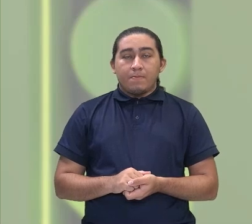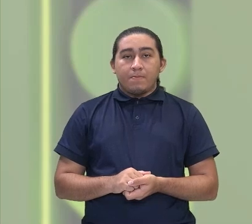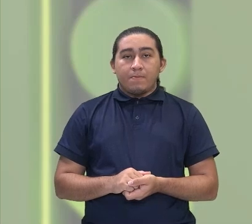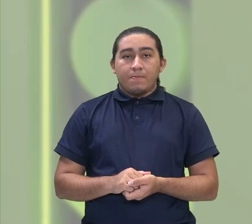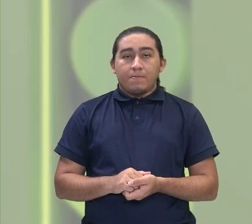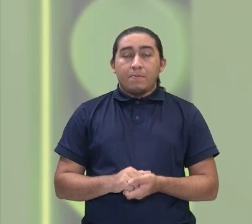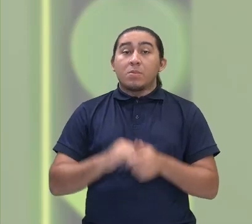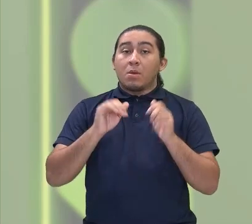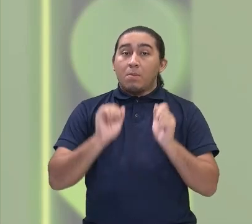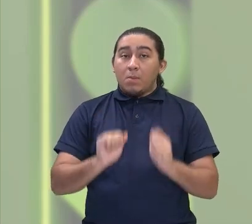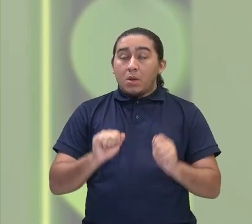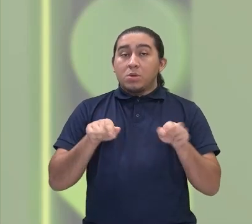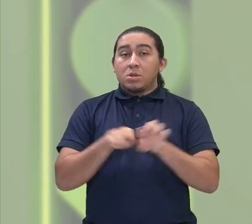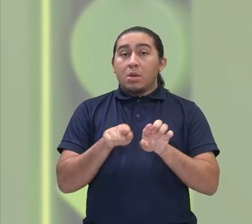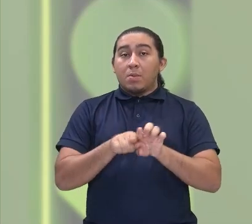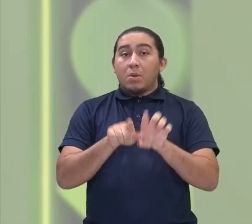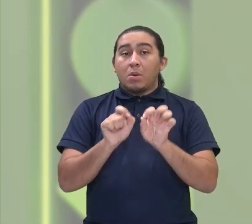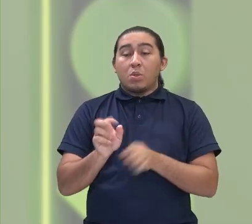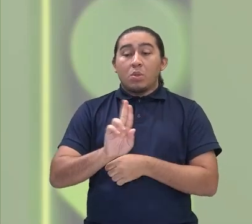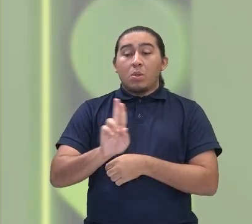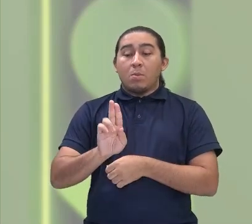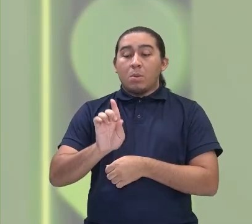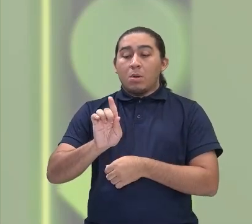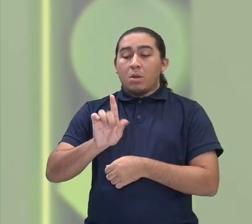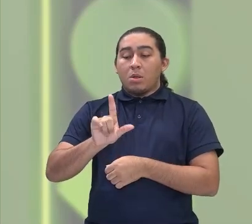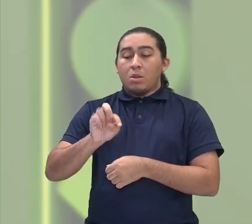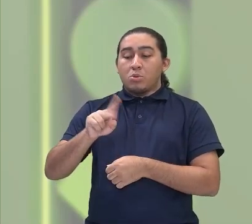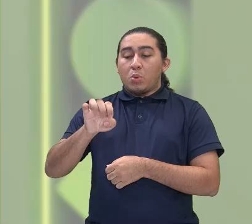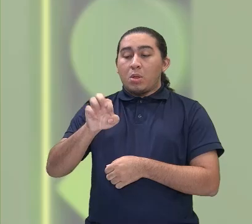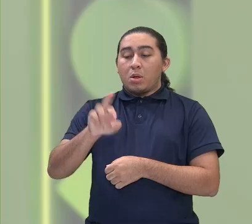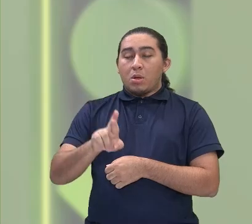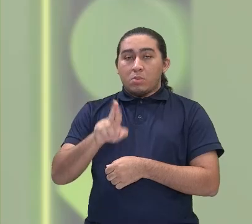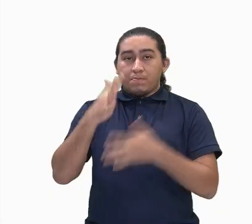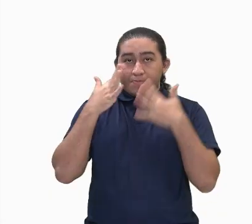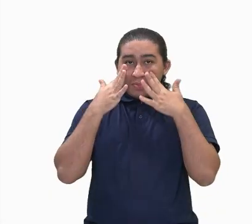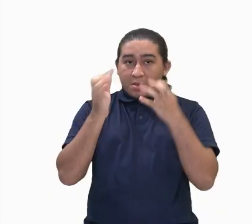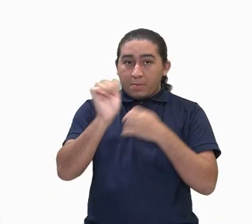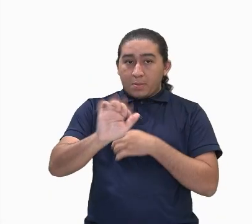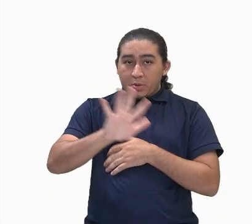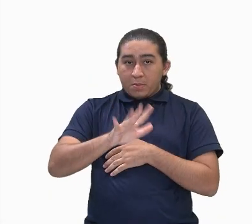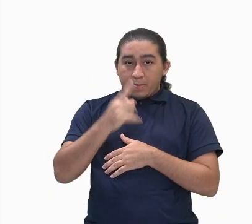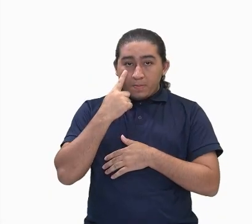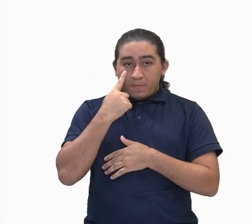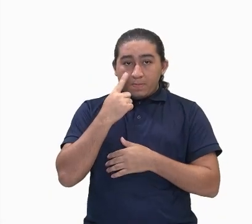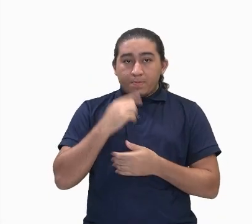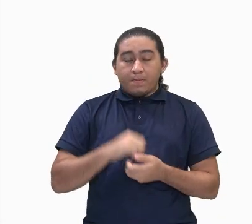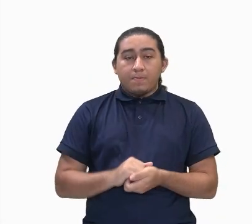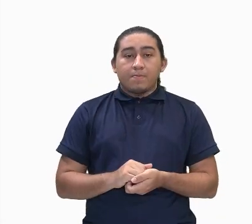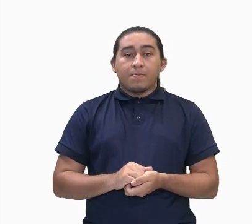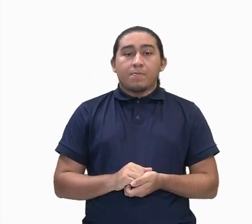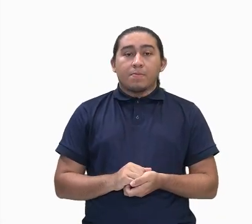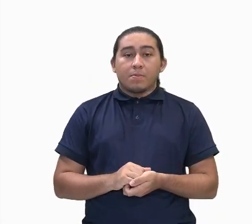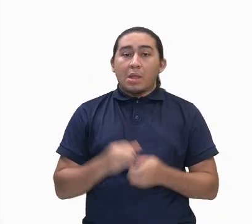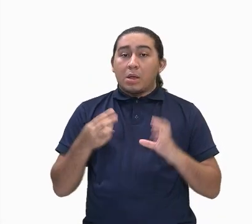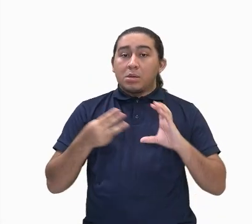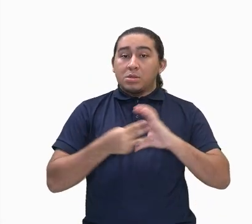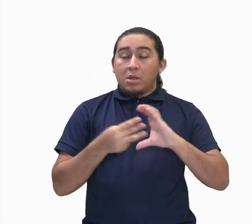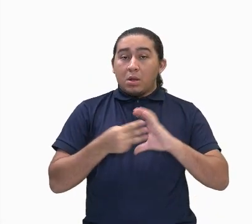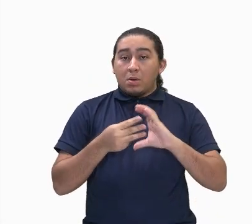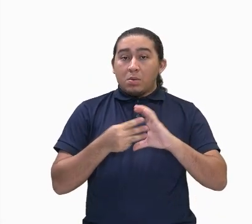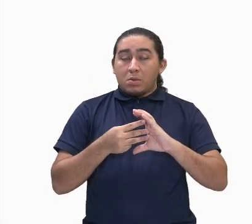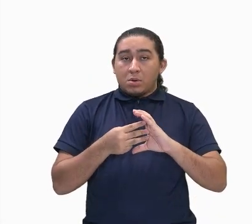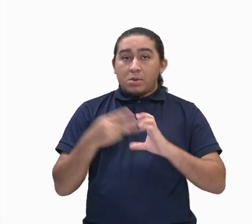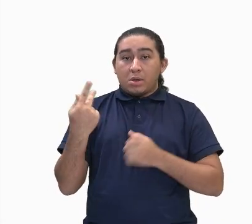ser também tecido epitelial glandular, que é o que você vai observar comigo aí na próxima imagem. As células do tecido epitelial